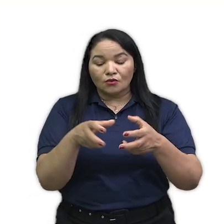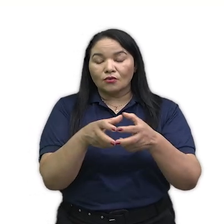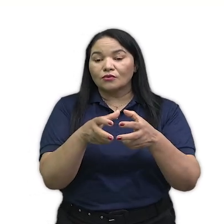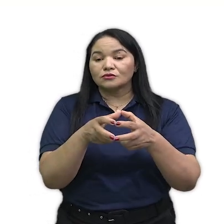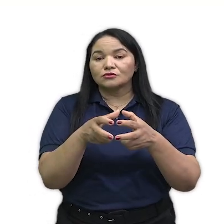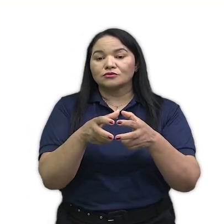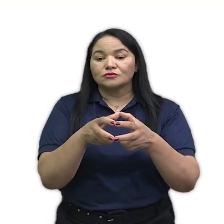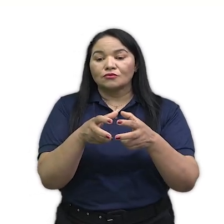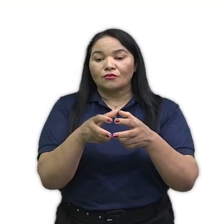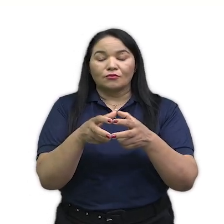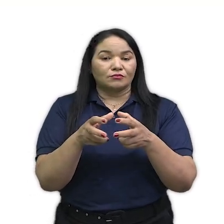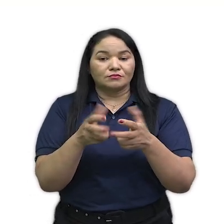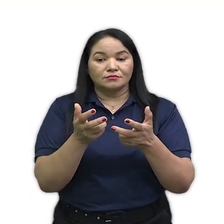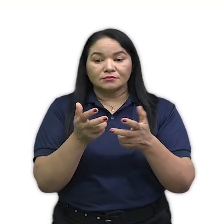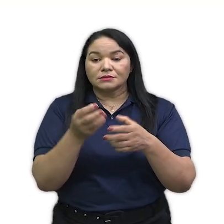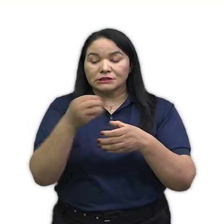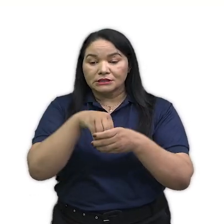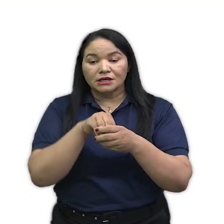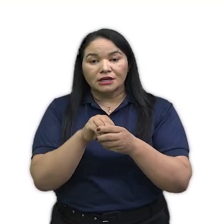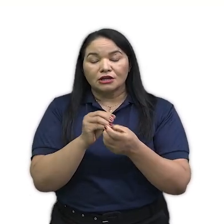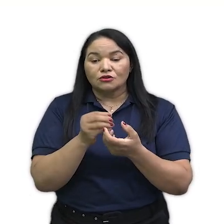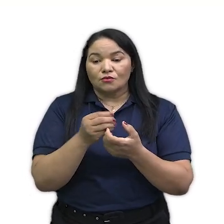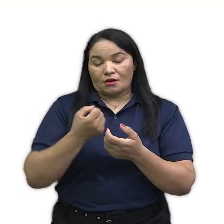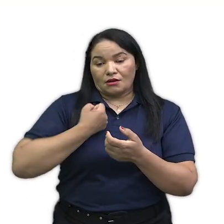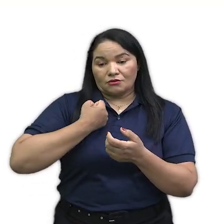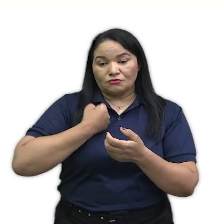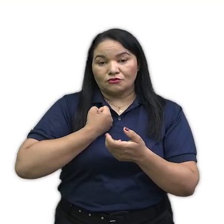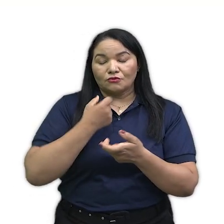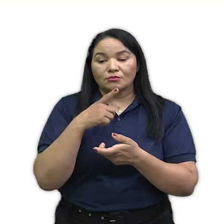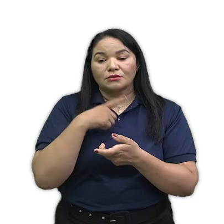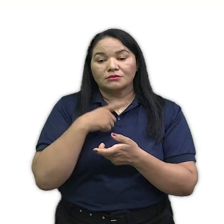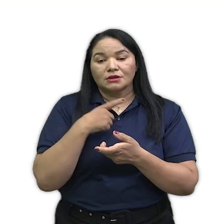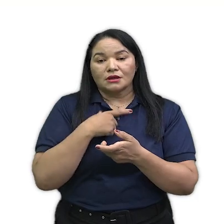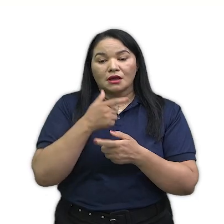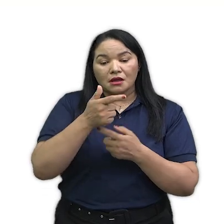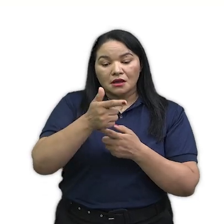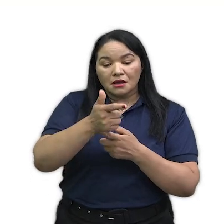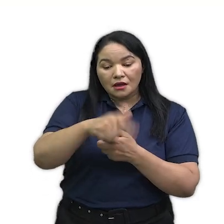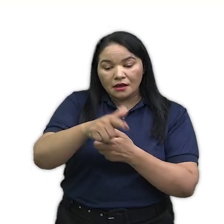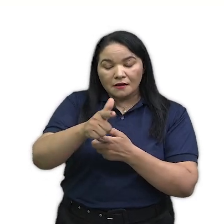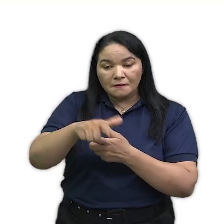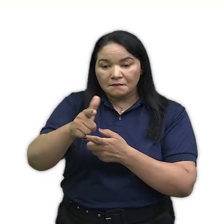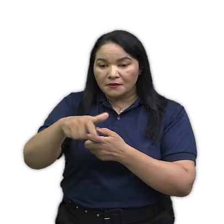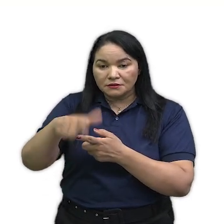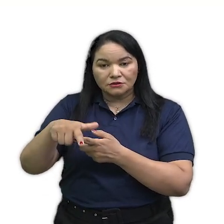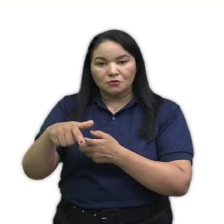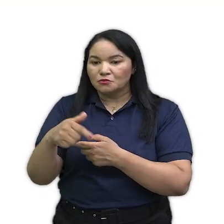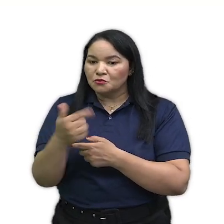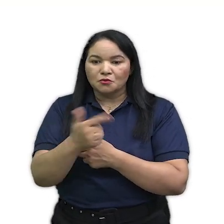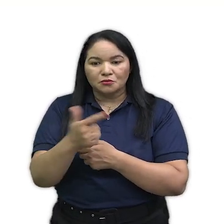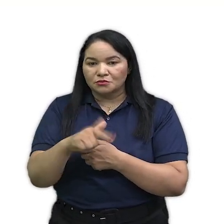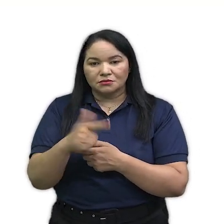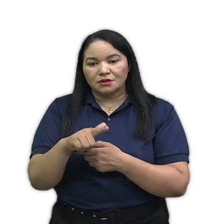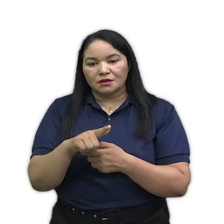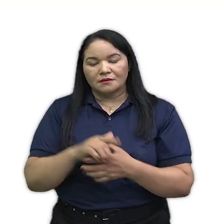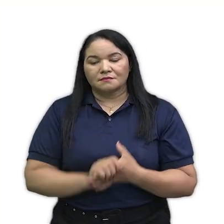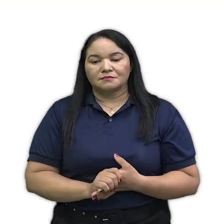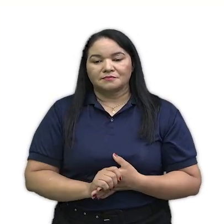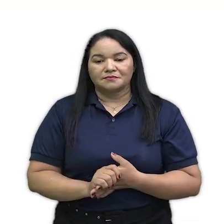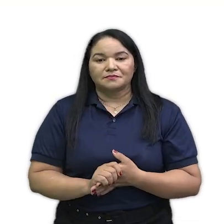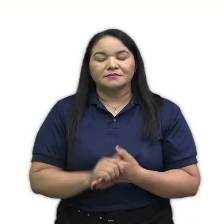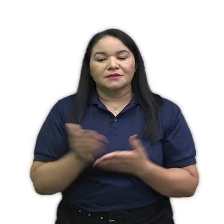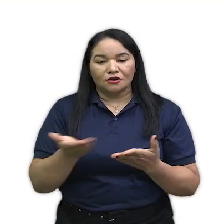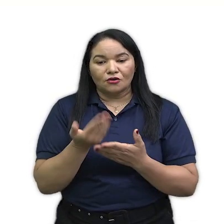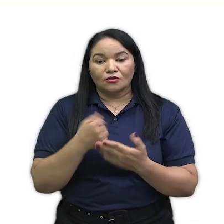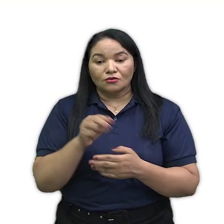conjunto fechado, perfeito. Já que desse conjunto nós não temos nenhum valor numérico que se repita, a